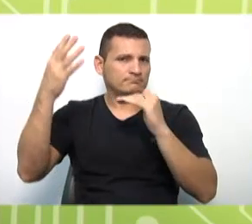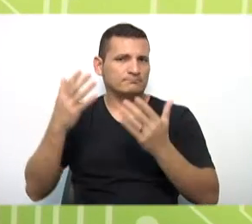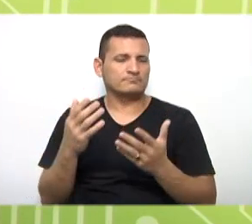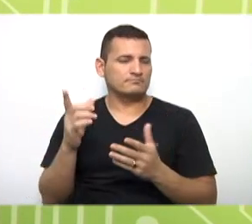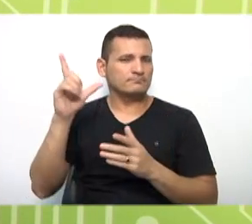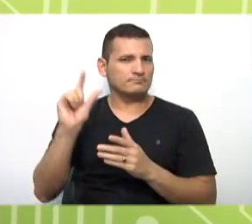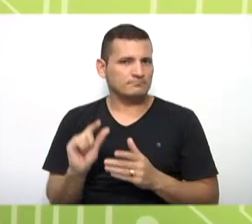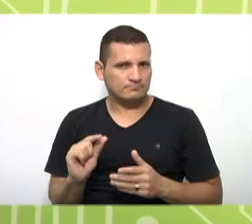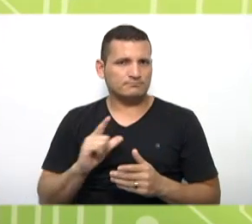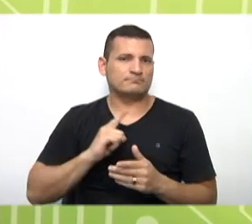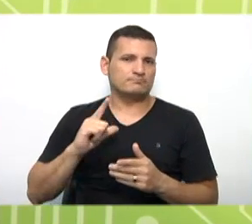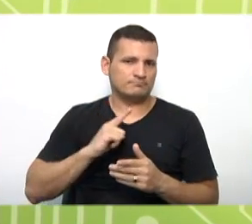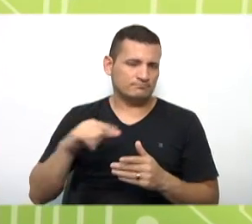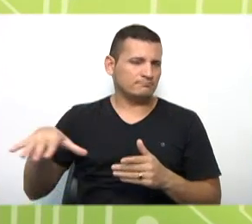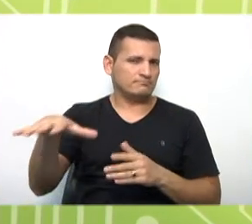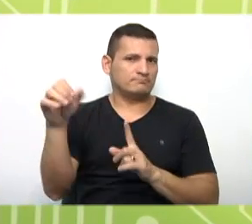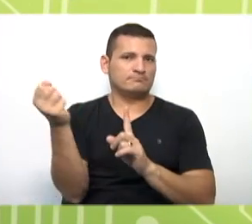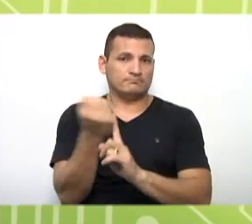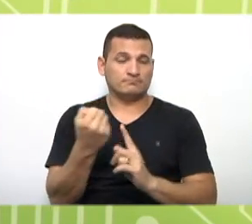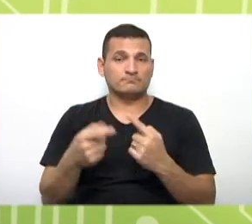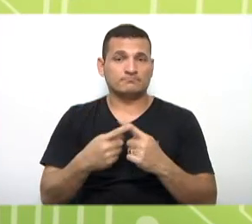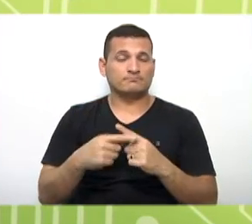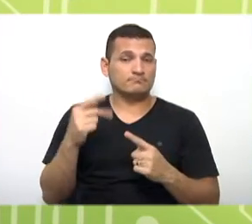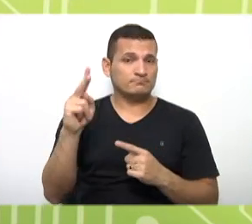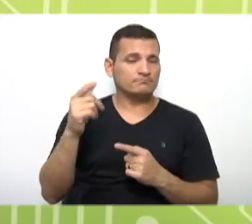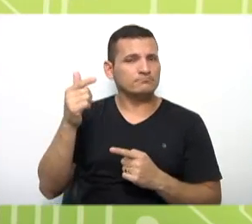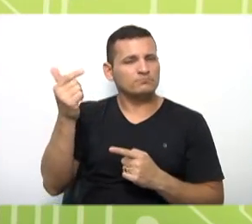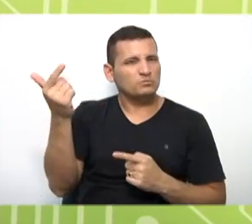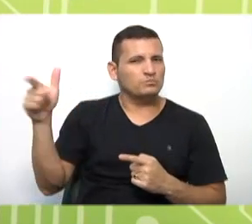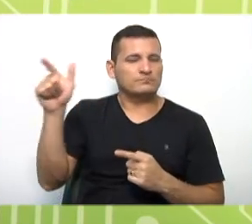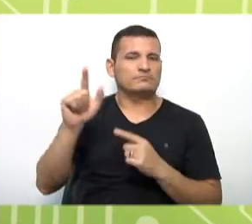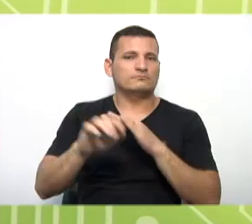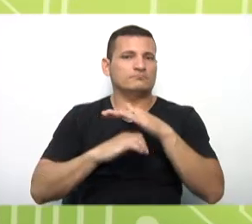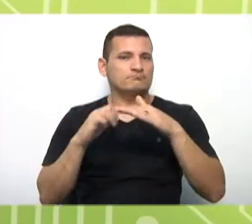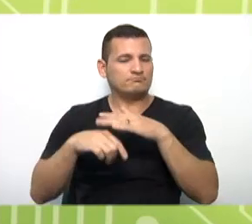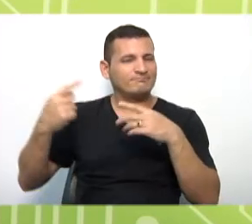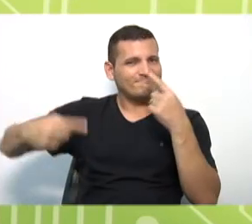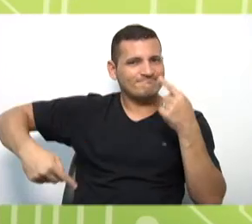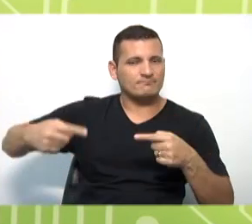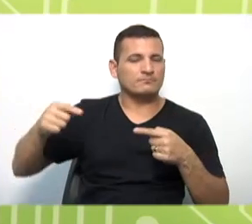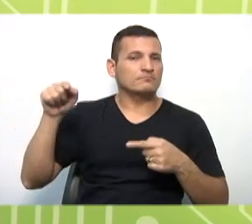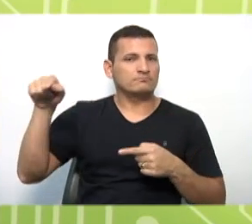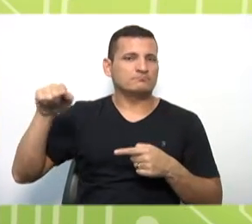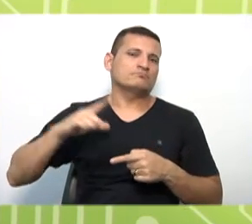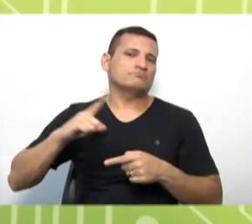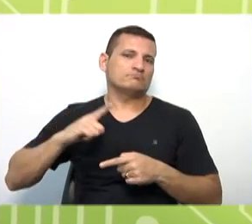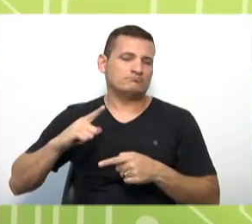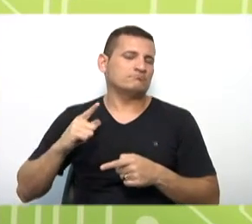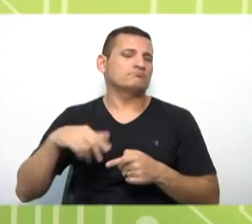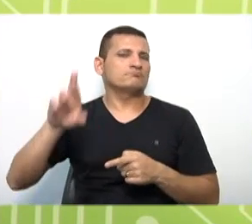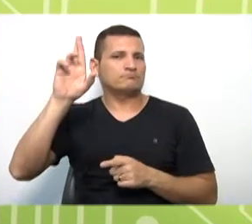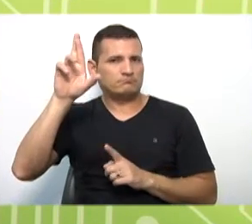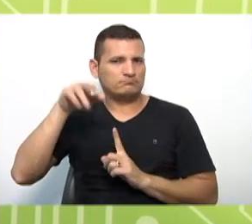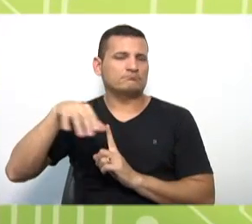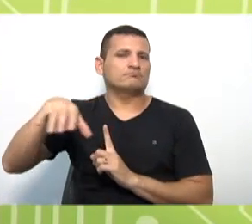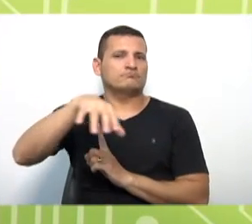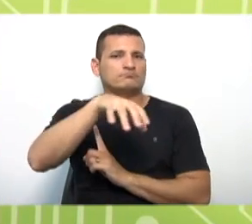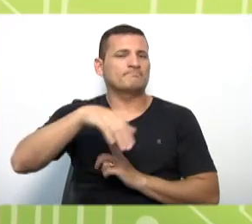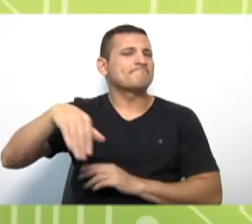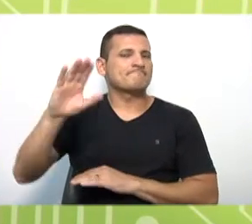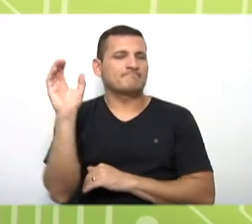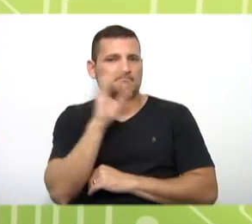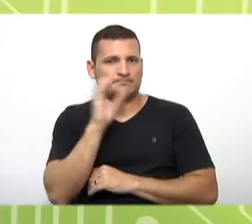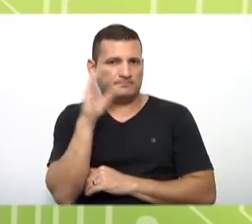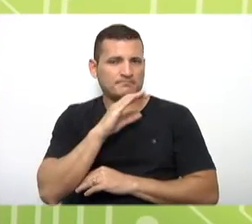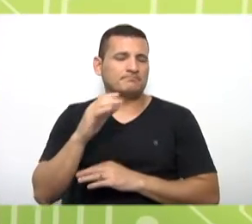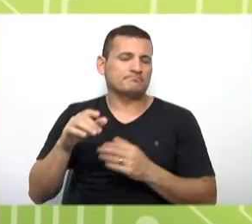participação no mercado porque os seus concorrentes ou aqueles que concorrem com você estão tomando decisões mais rápidas e